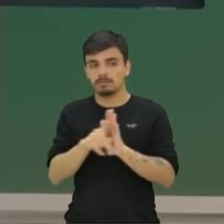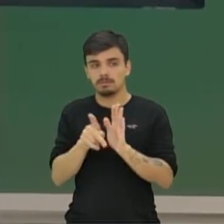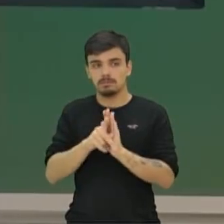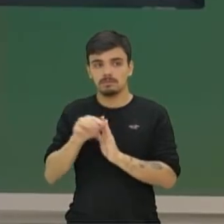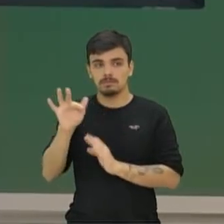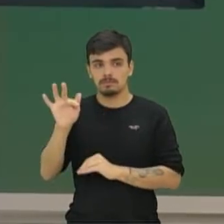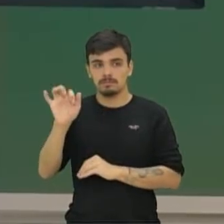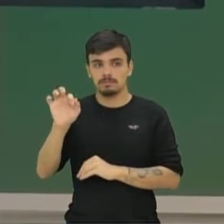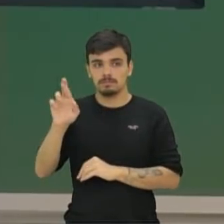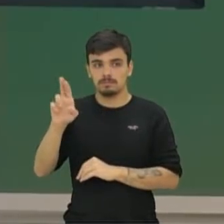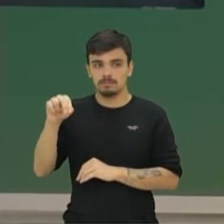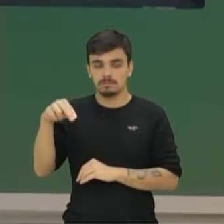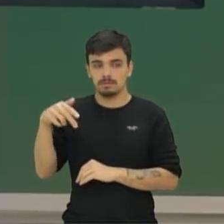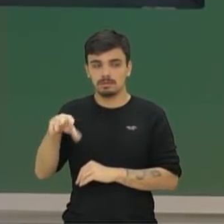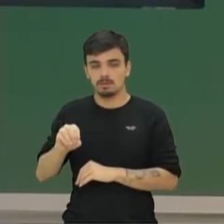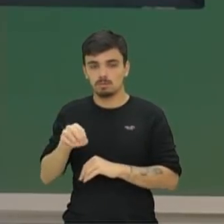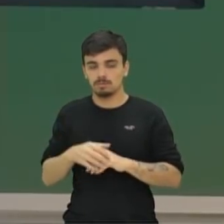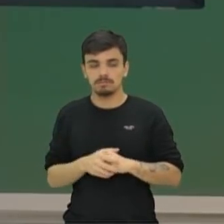1577.